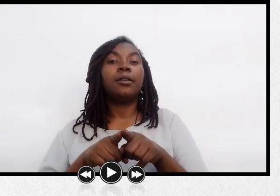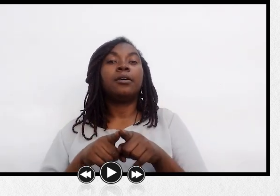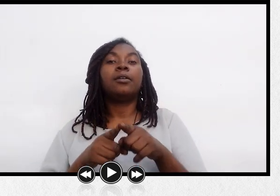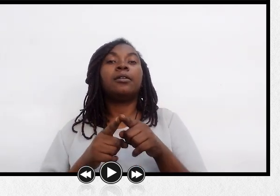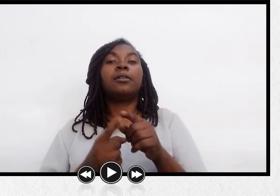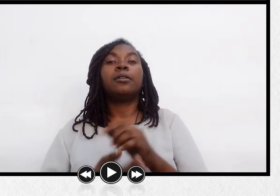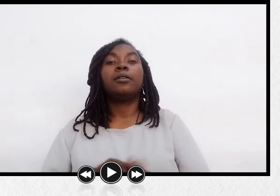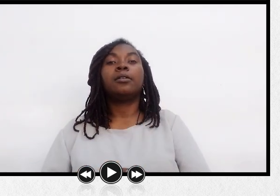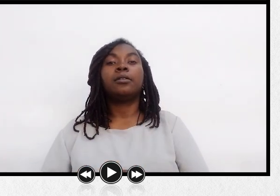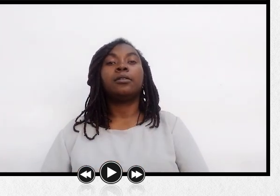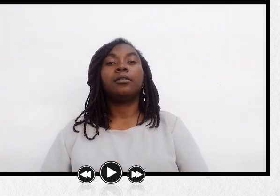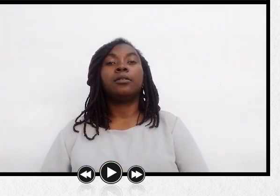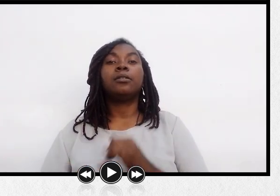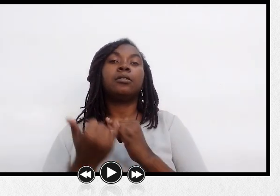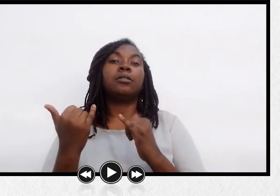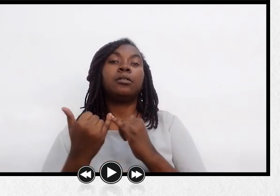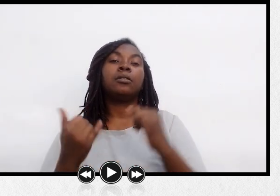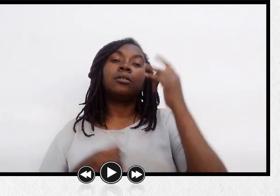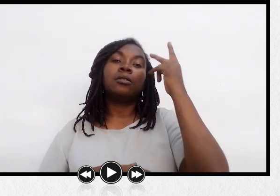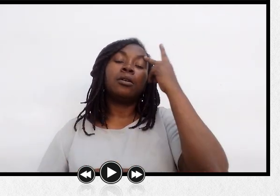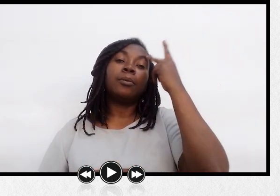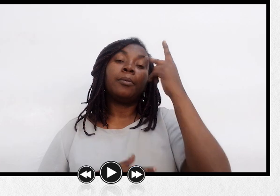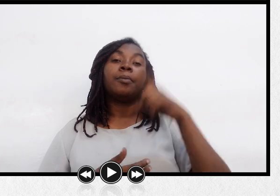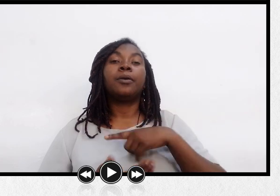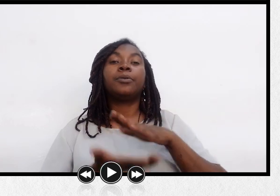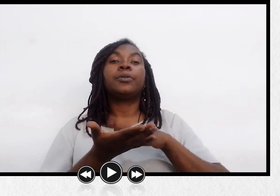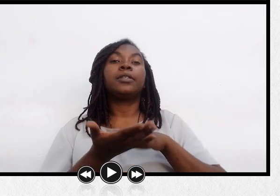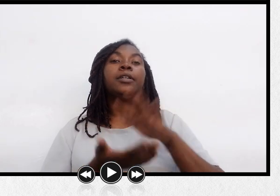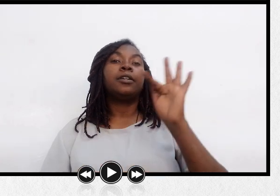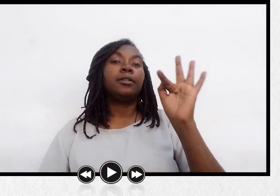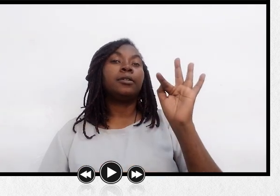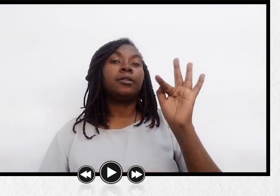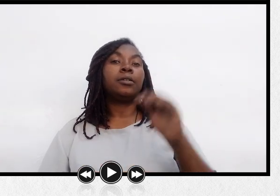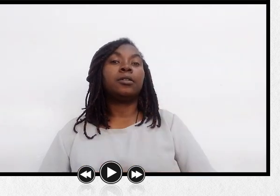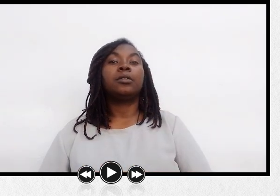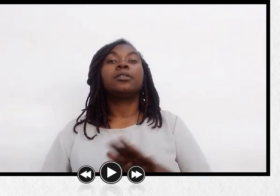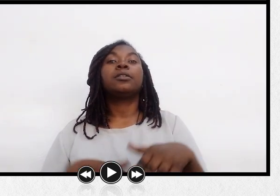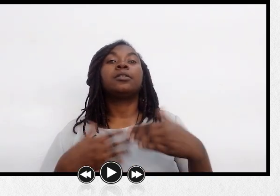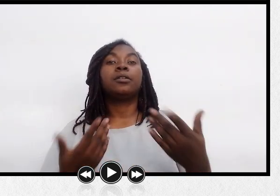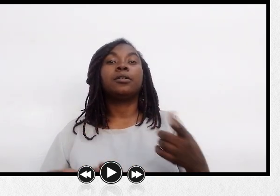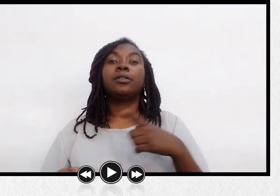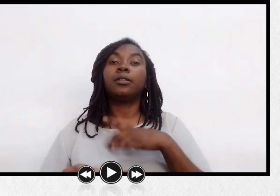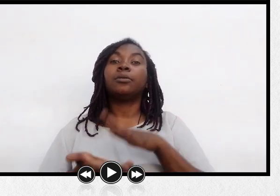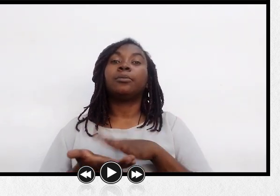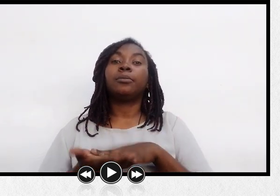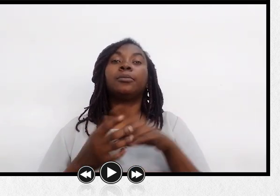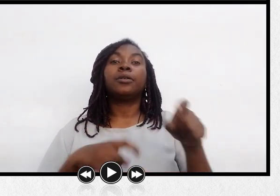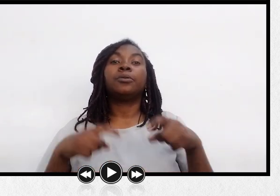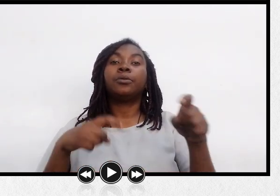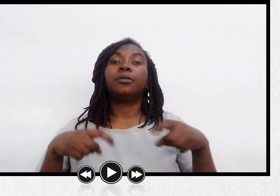Um pedaço de São Paulo tem a cobrança federal. E aí tem a cobrança rural.